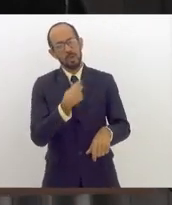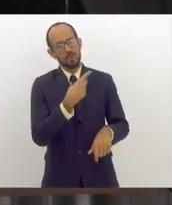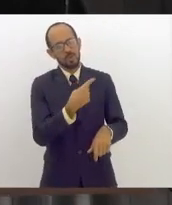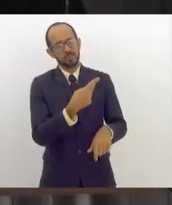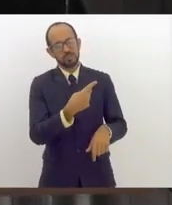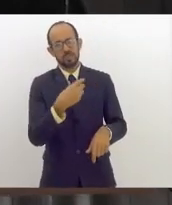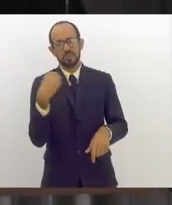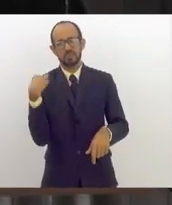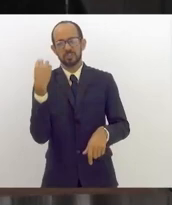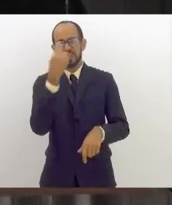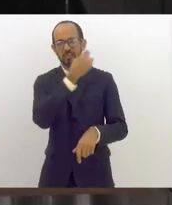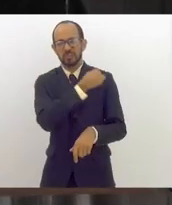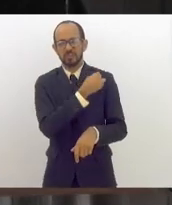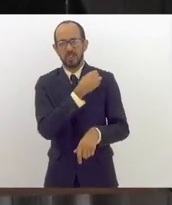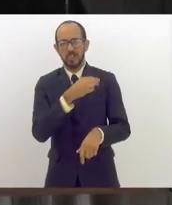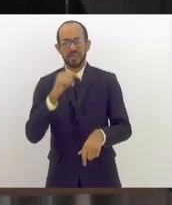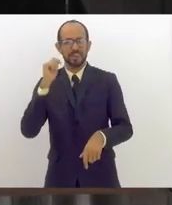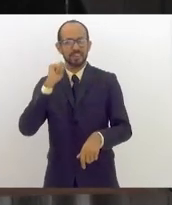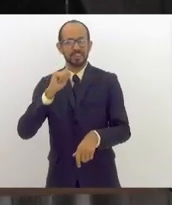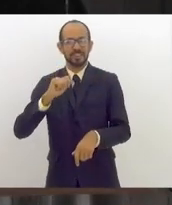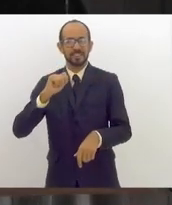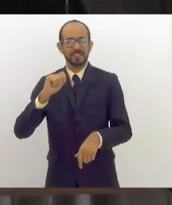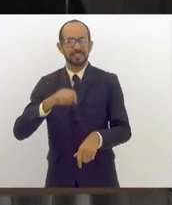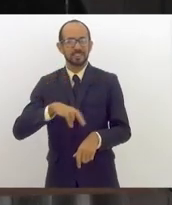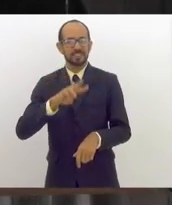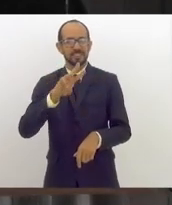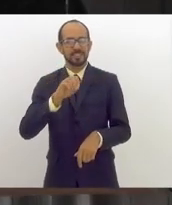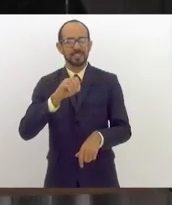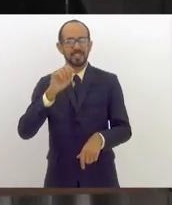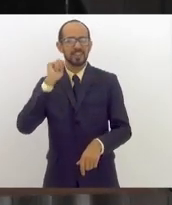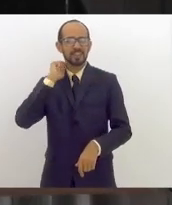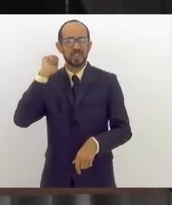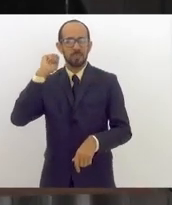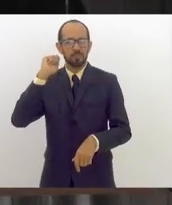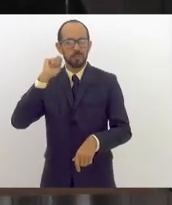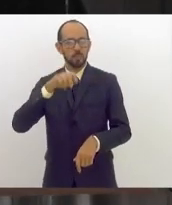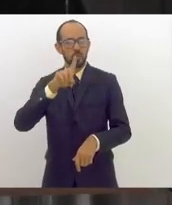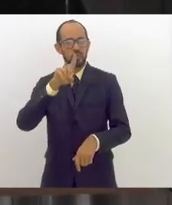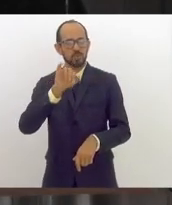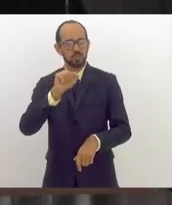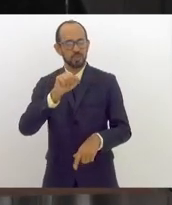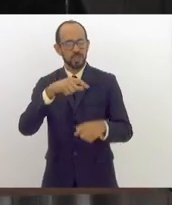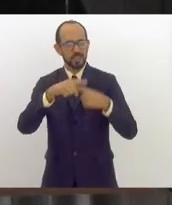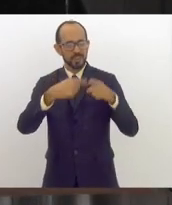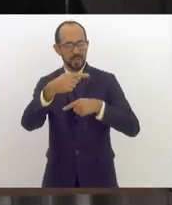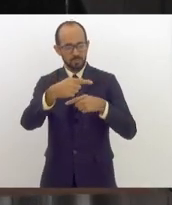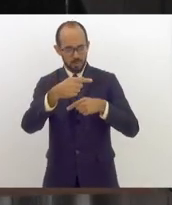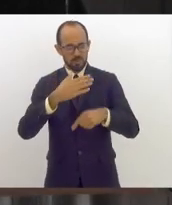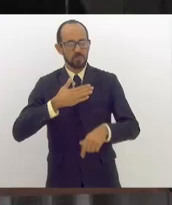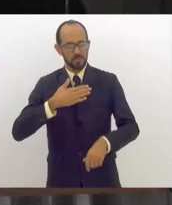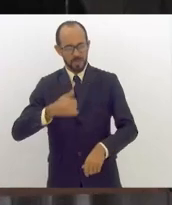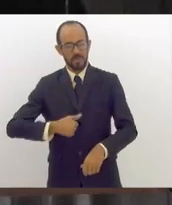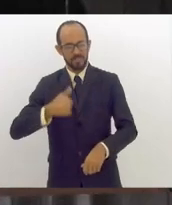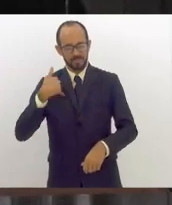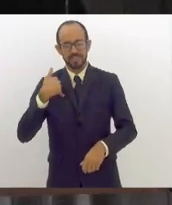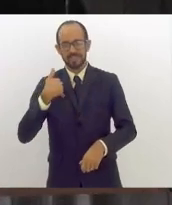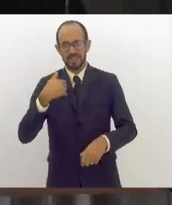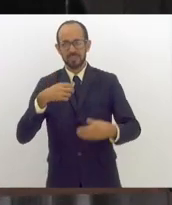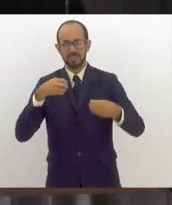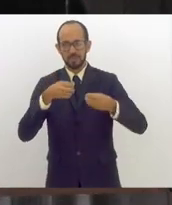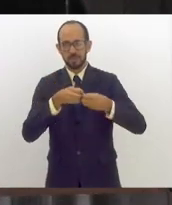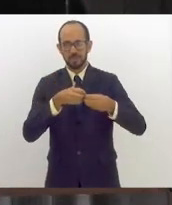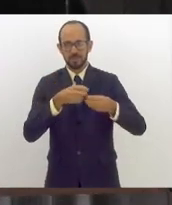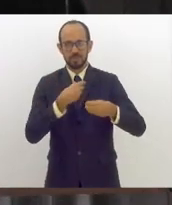aniversariante no dia 30 de Abril portanto Um Dia Depois do meu aniversário e isso nos aproxima e não à toa